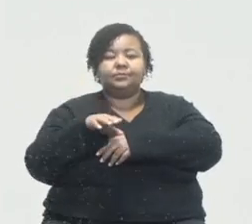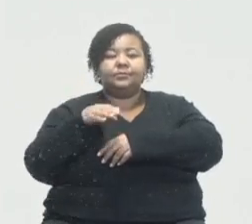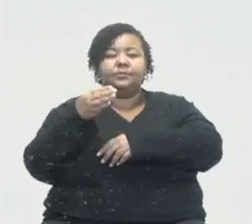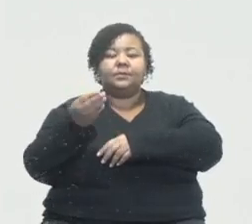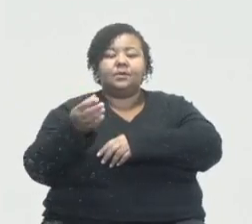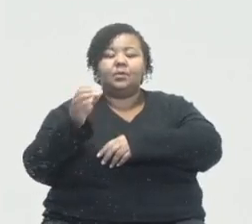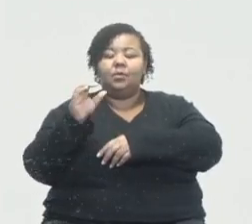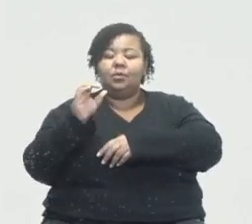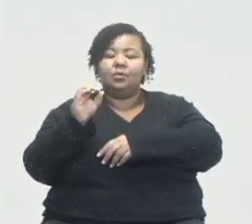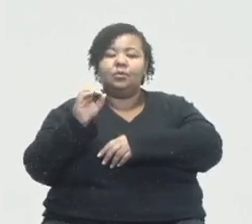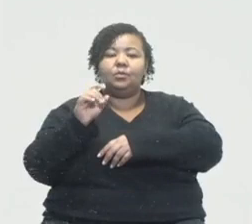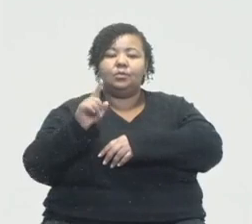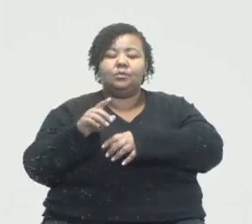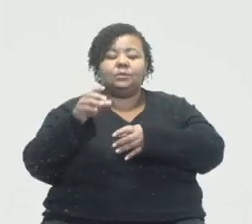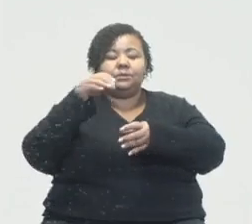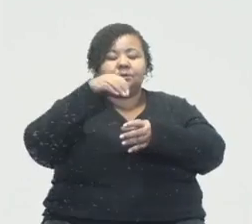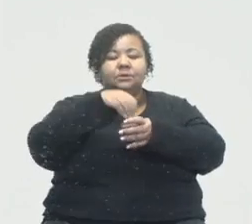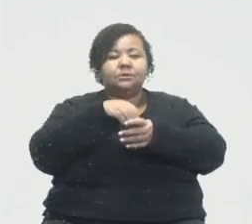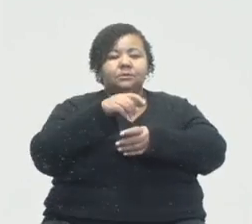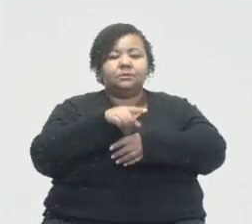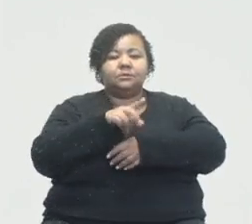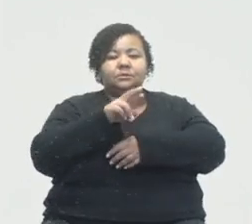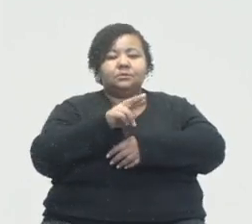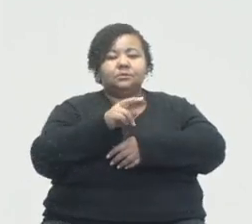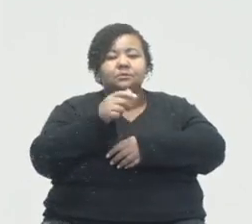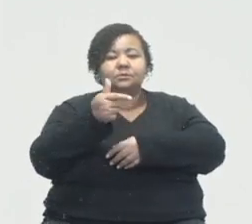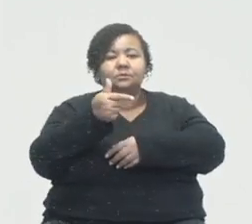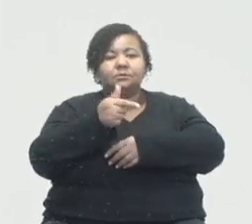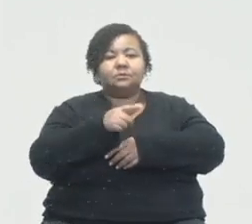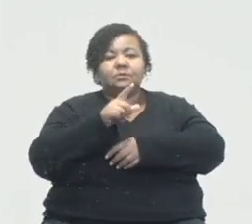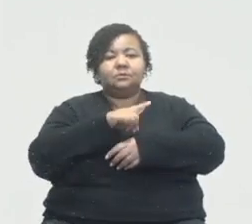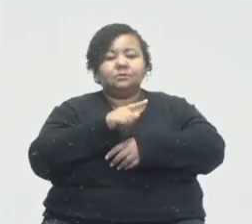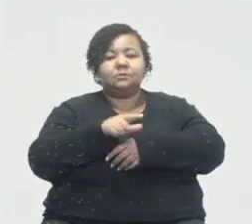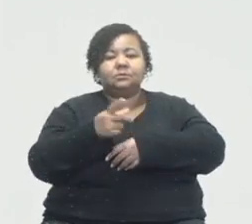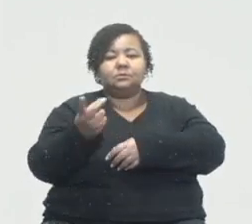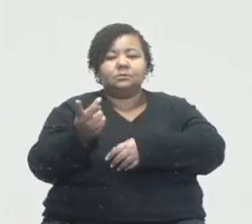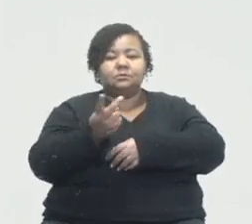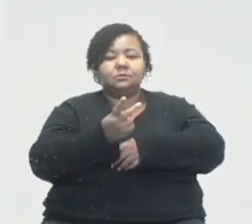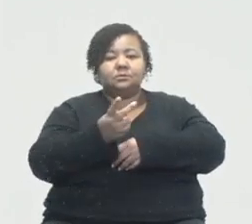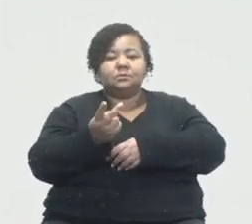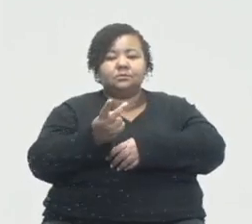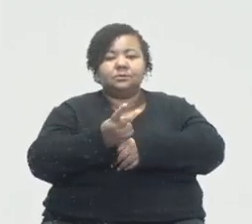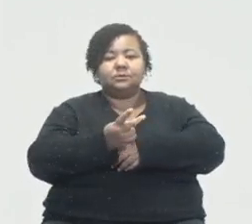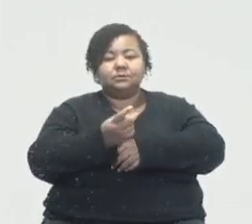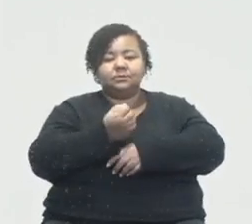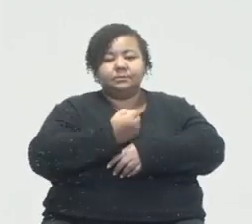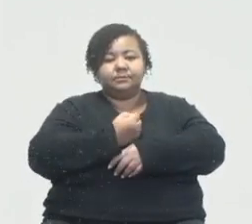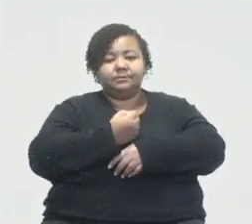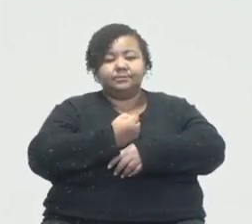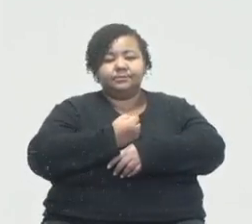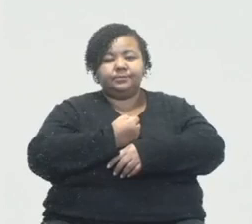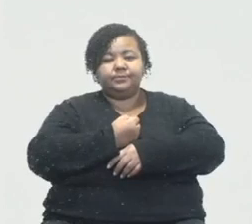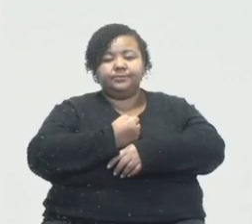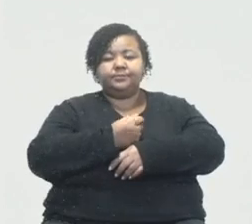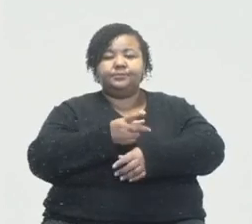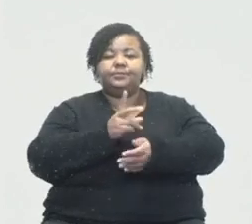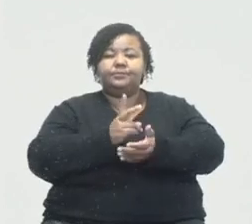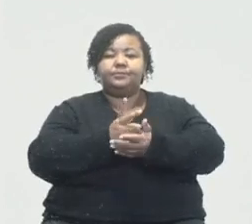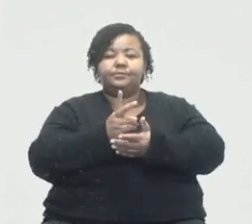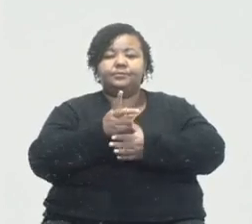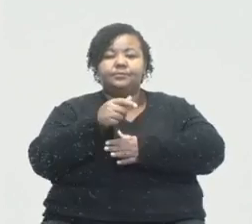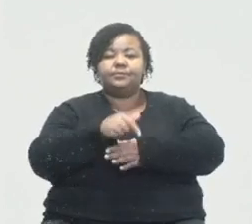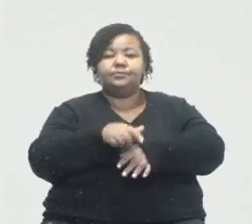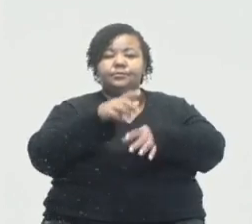nulo, a gente está trabalhando no R2. Então, se é o vetor nulo do R2, ele tem duas componentes. Então, continuando aqui o